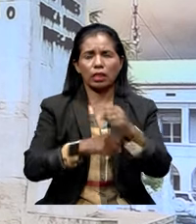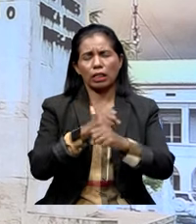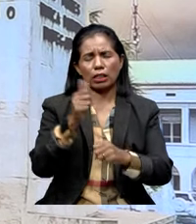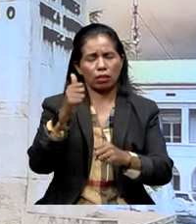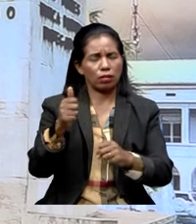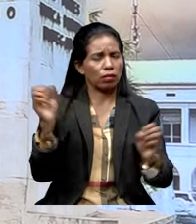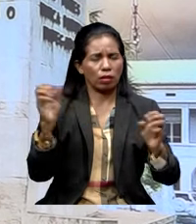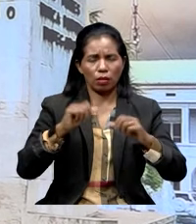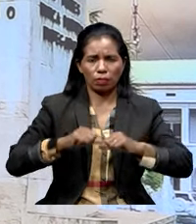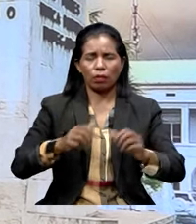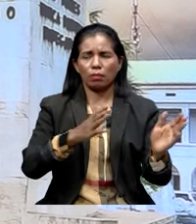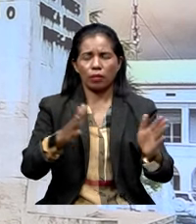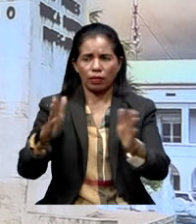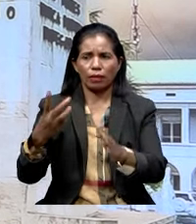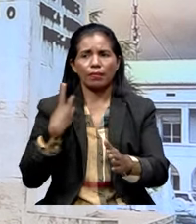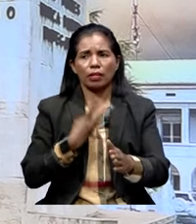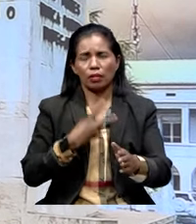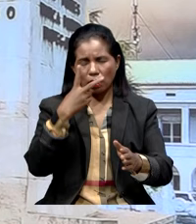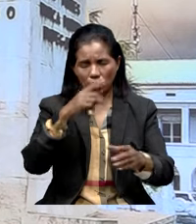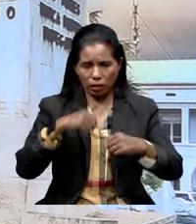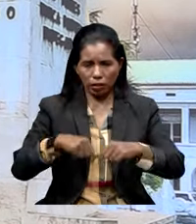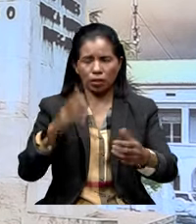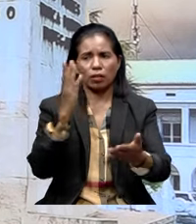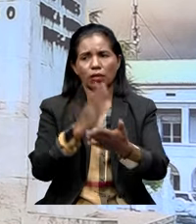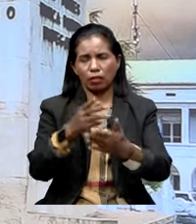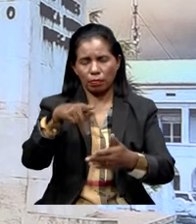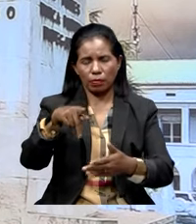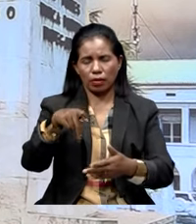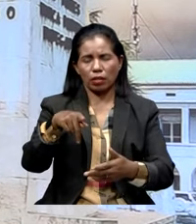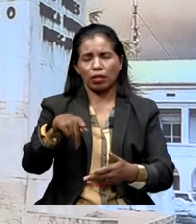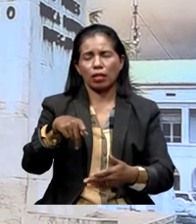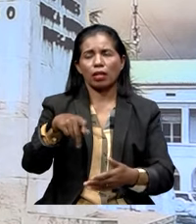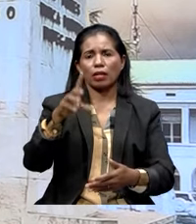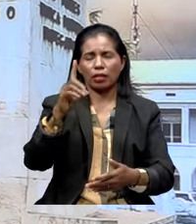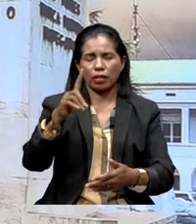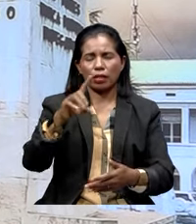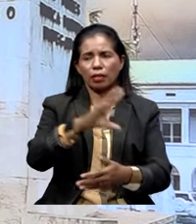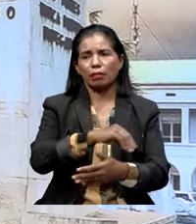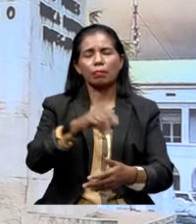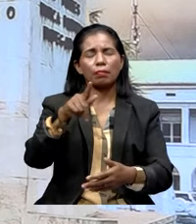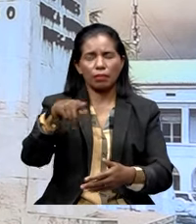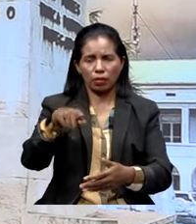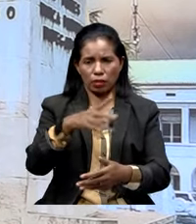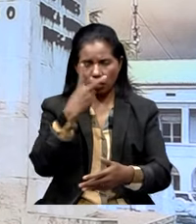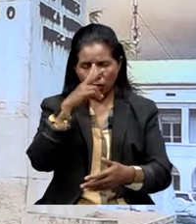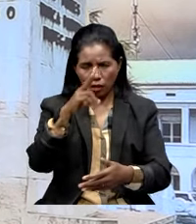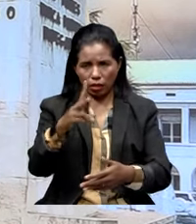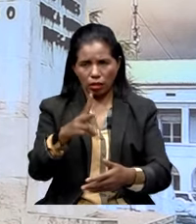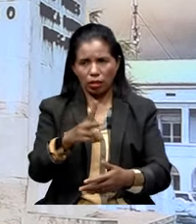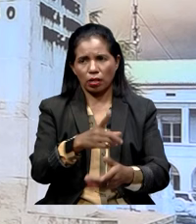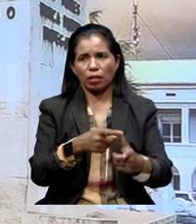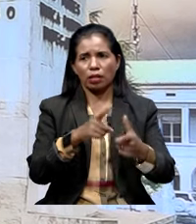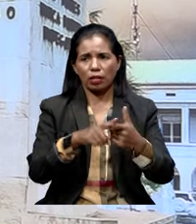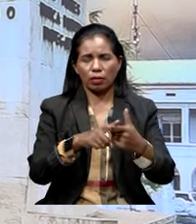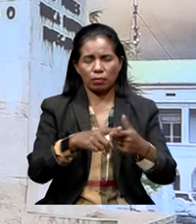la processa então ia nem ele vai estar tribunal está com o procurador Tapi sihir ni memang tein, tetu, altasar di dia, perwis